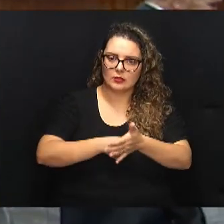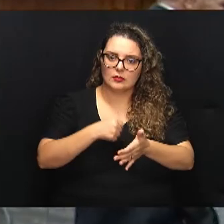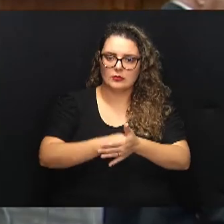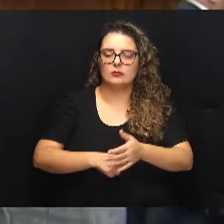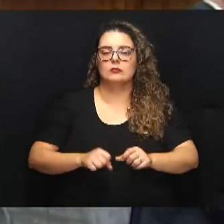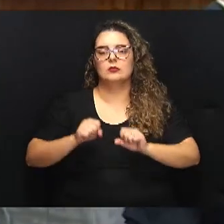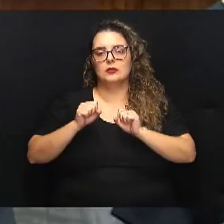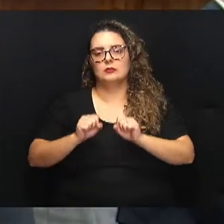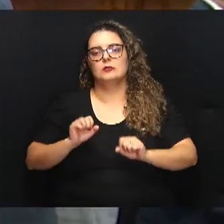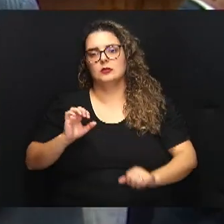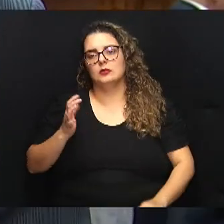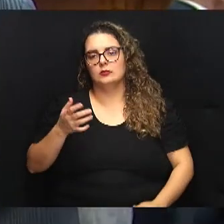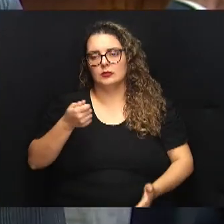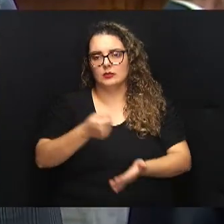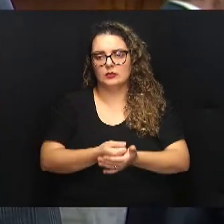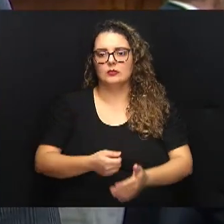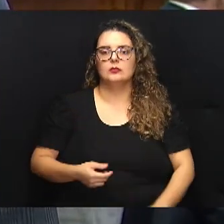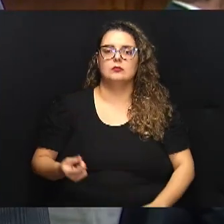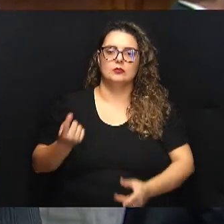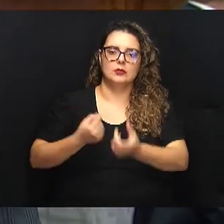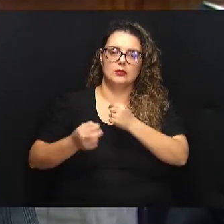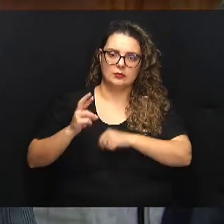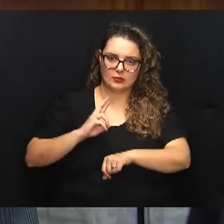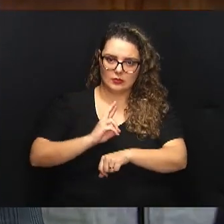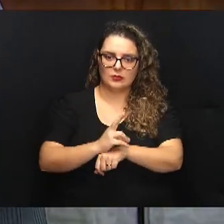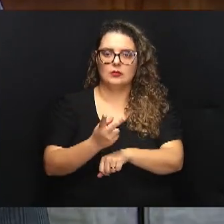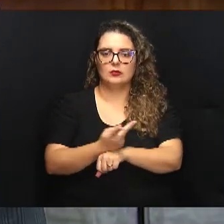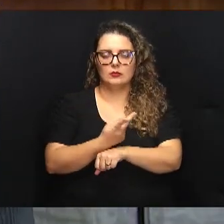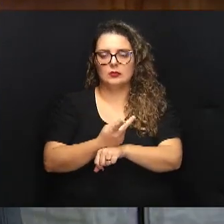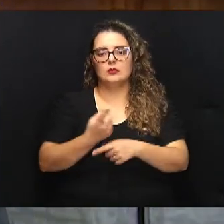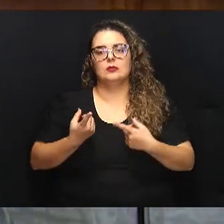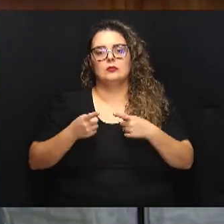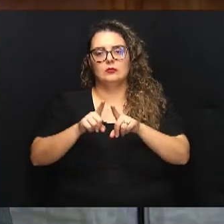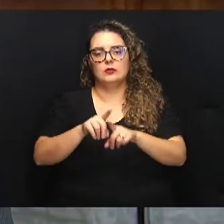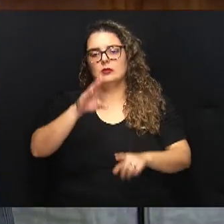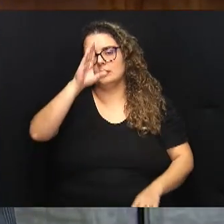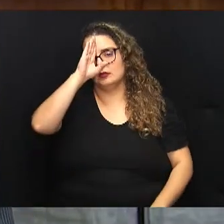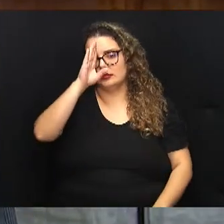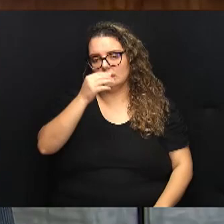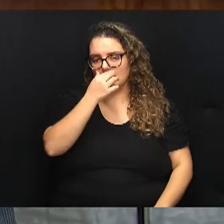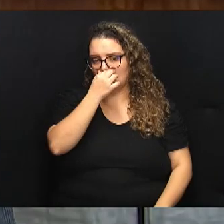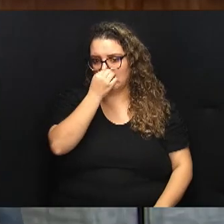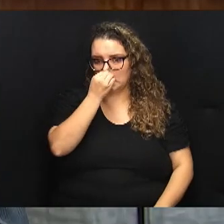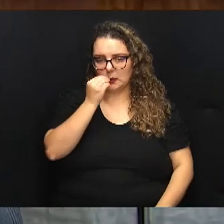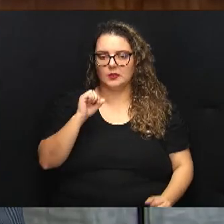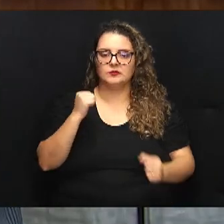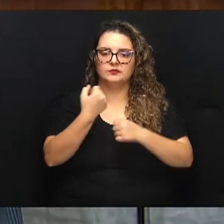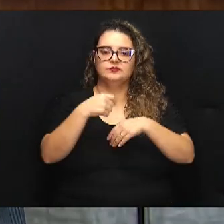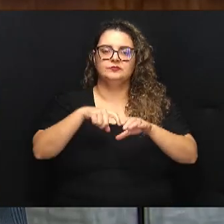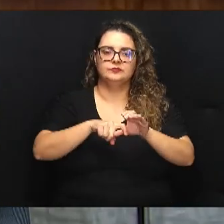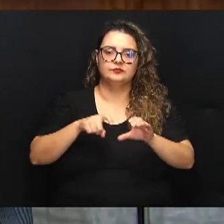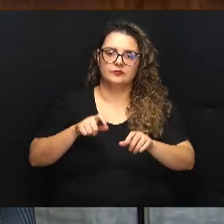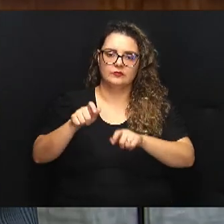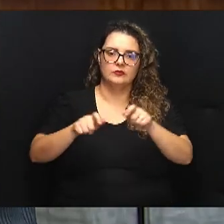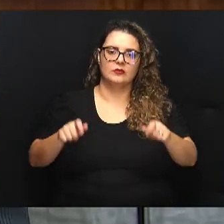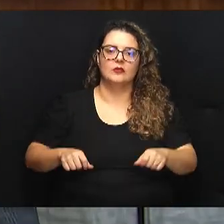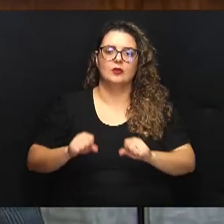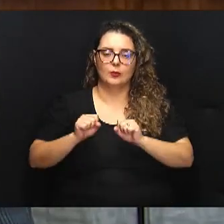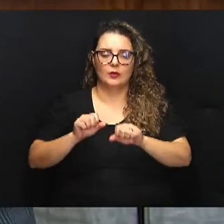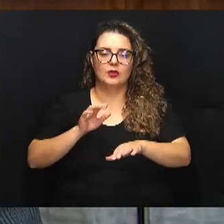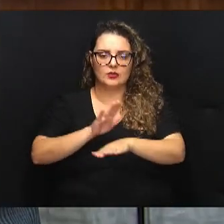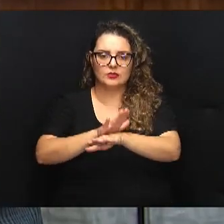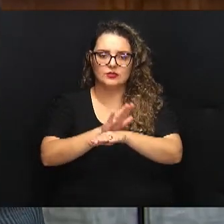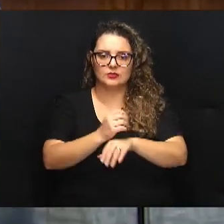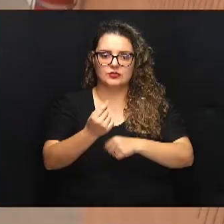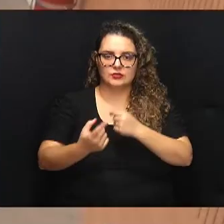realmente aconteça, buscando recursos, buscando parcerias e principalmente as protetoras independentes e as pessoas que podem ajudar de